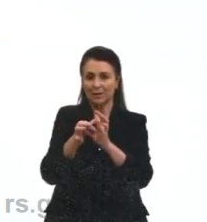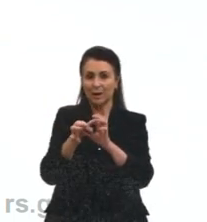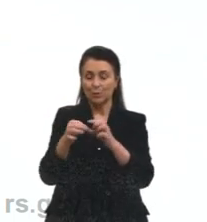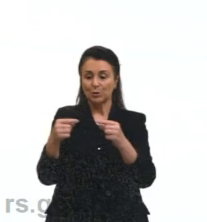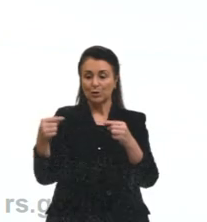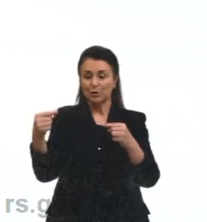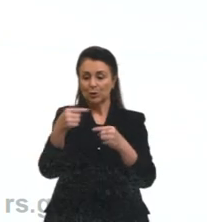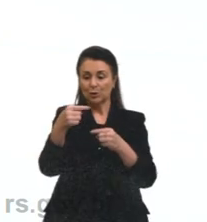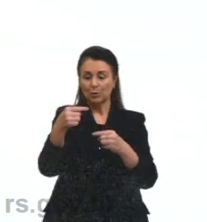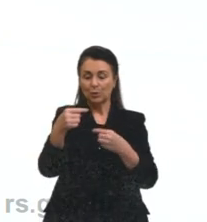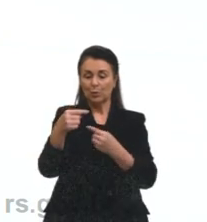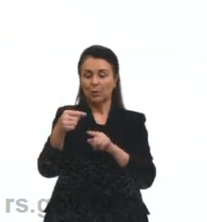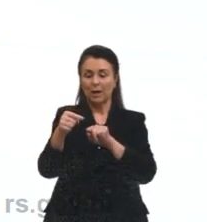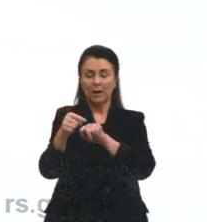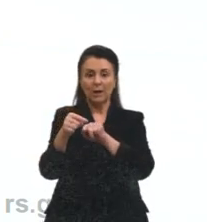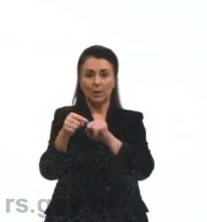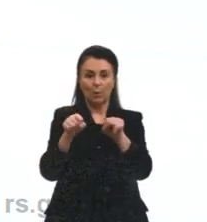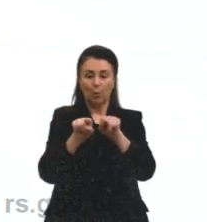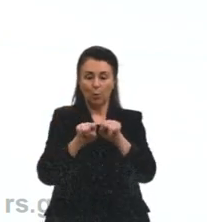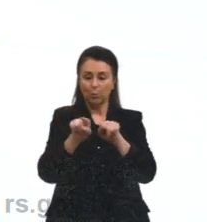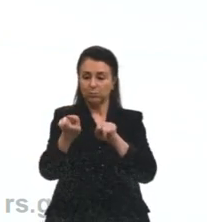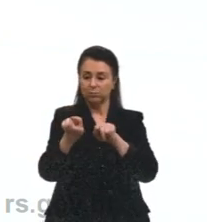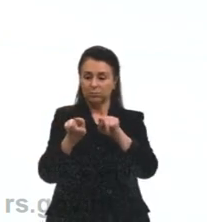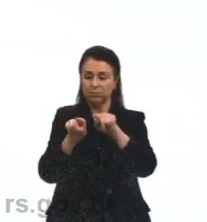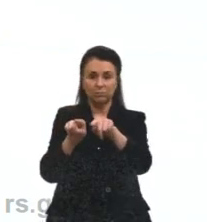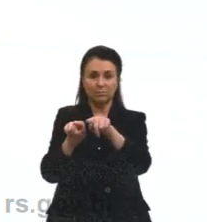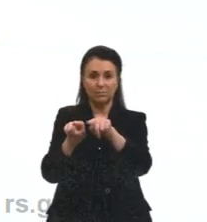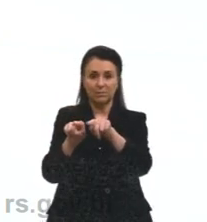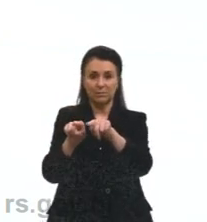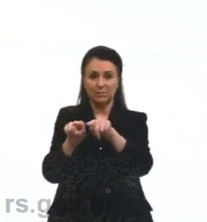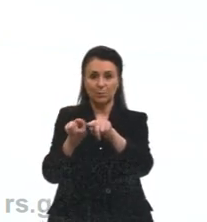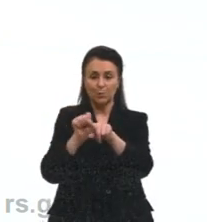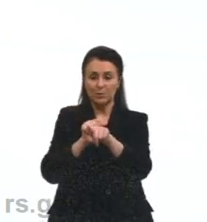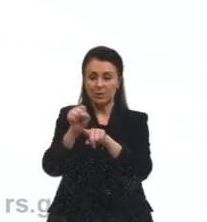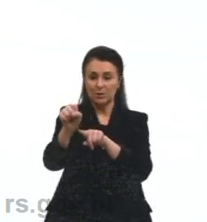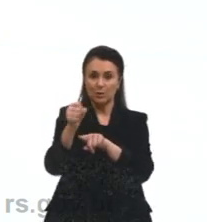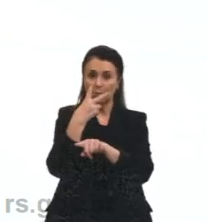sentido Então essa aqui ficou um pouquinho mais fácil a gente lembrar ok